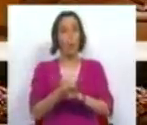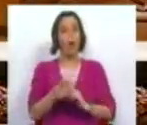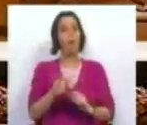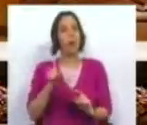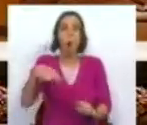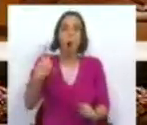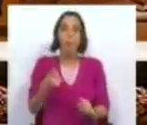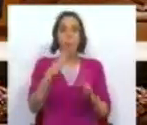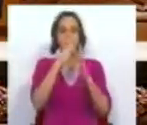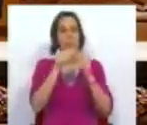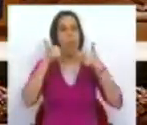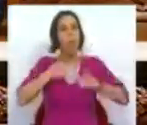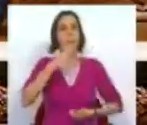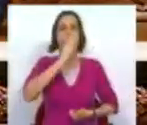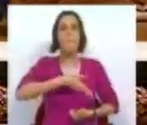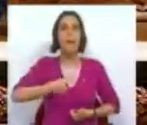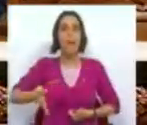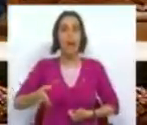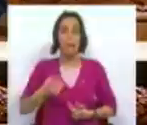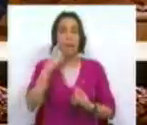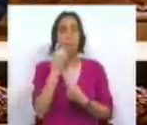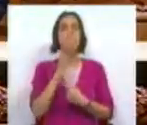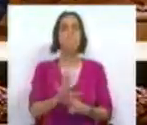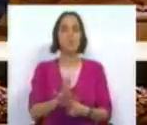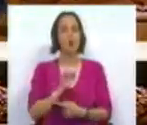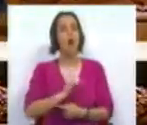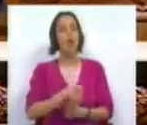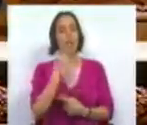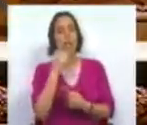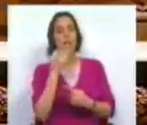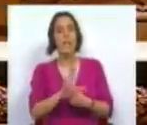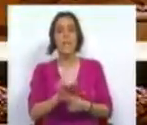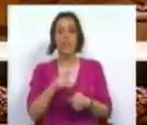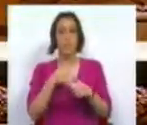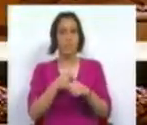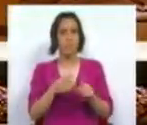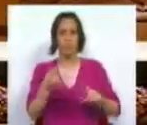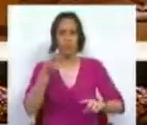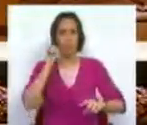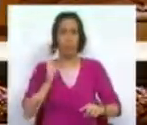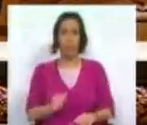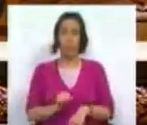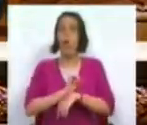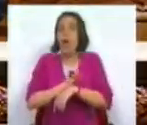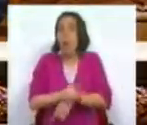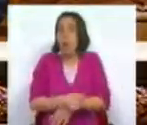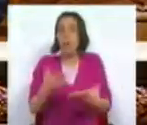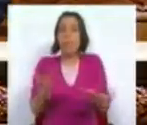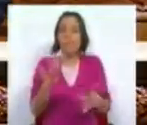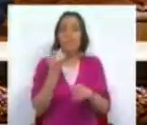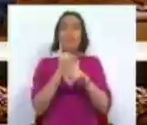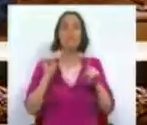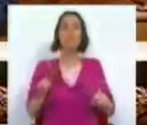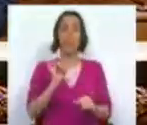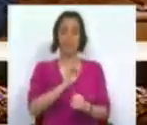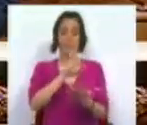se tornar numa referência de boas práticas, demonstrou ser um exemplo a não seguir. Desde logo, pelo